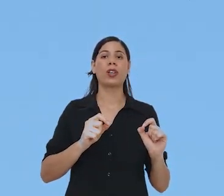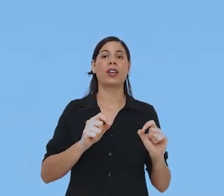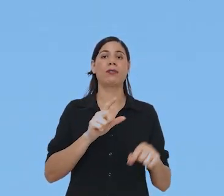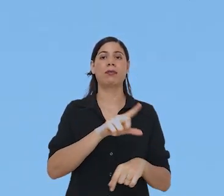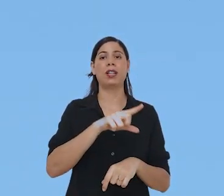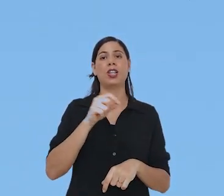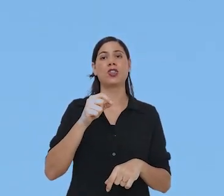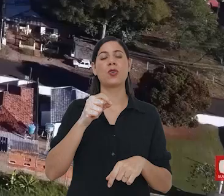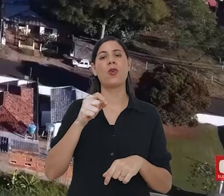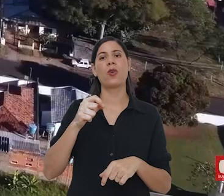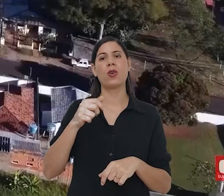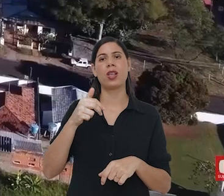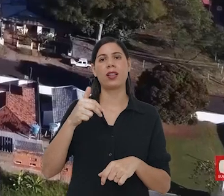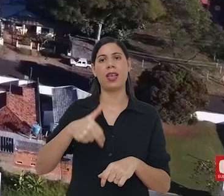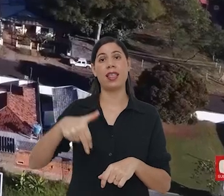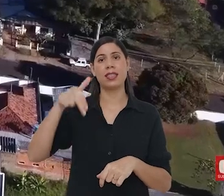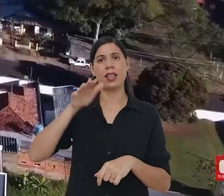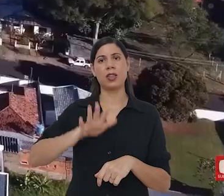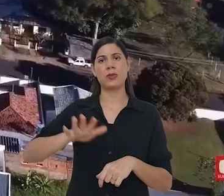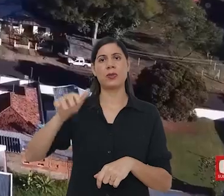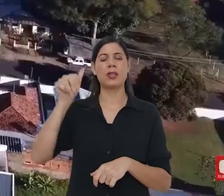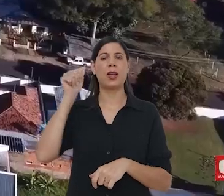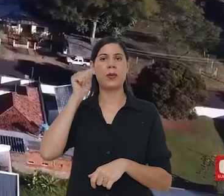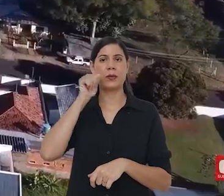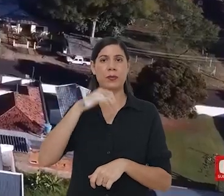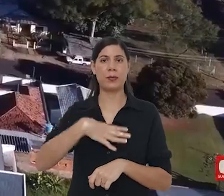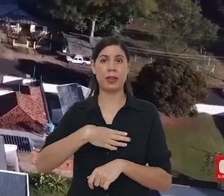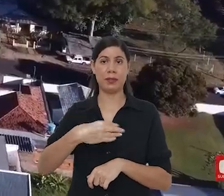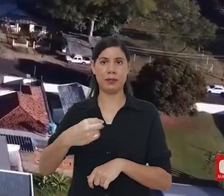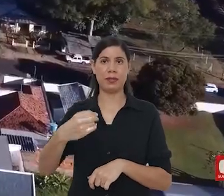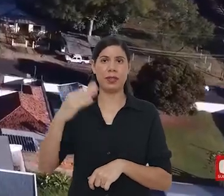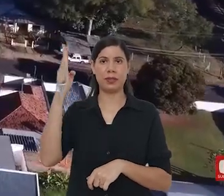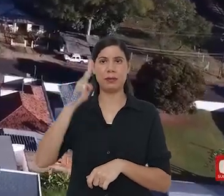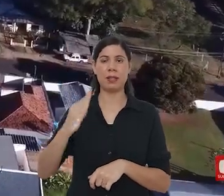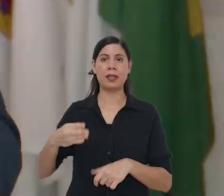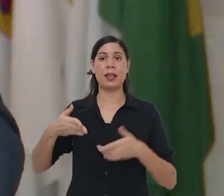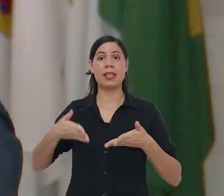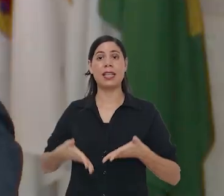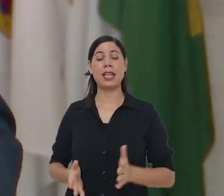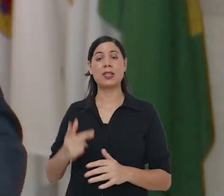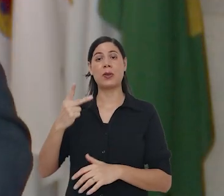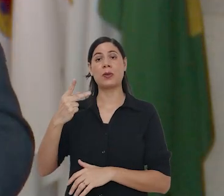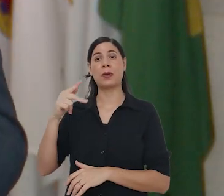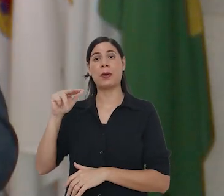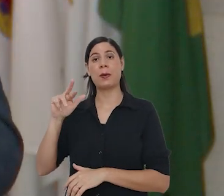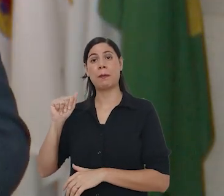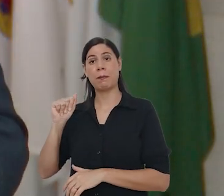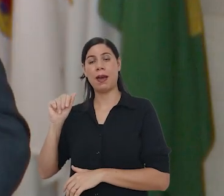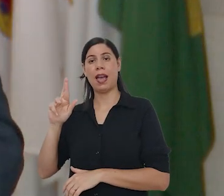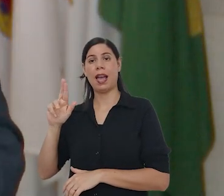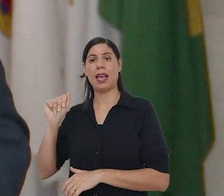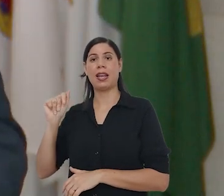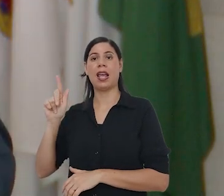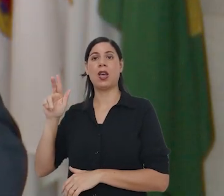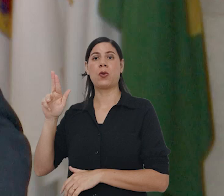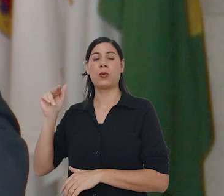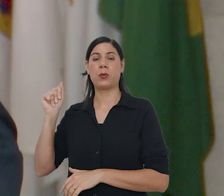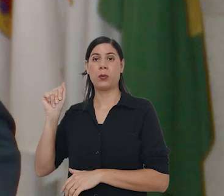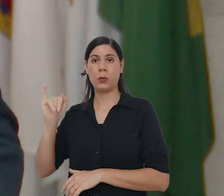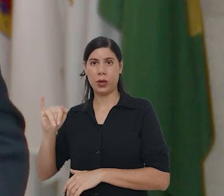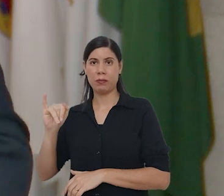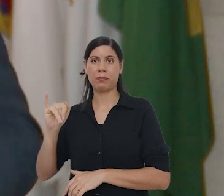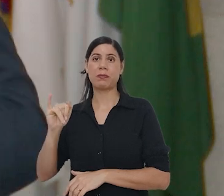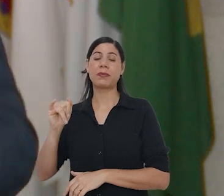pela nacionalidade iniciada por uma filha de brasileiros nascida no Paraguai. A autora, residente em Santarém, no Pará, procurou